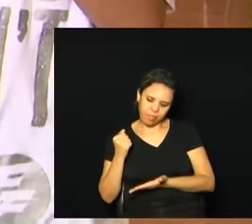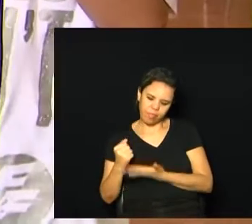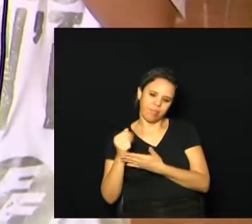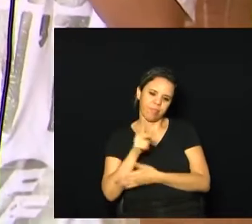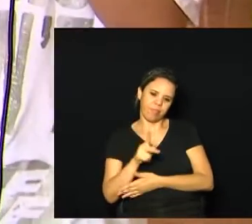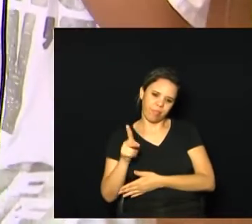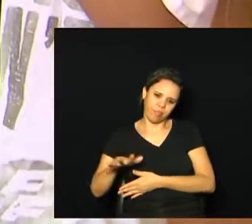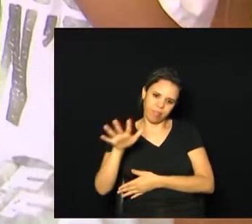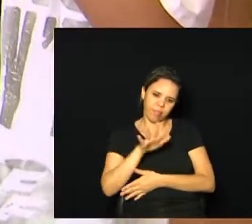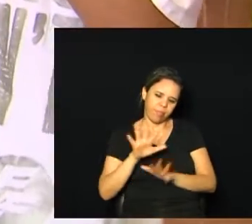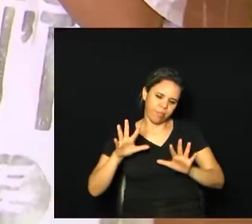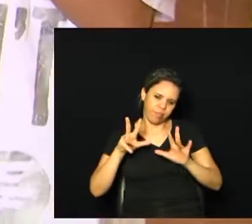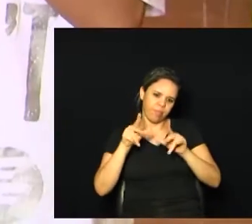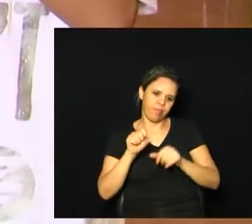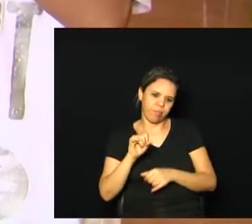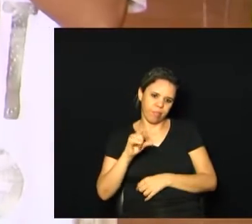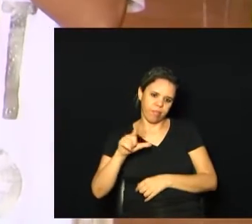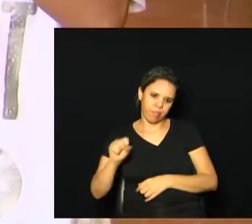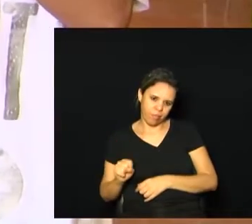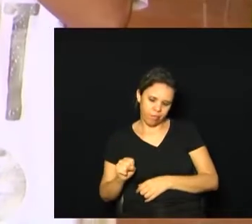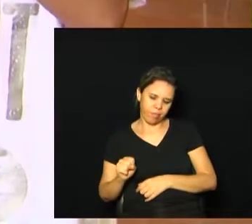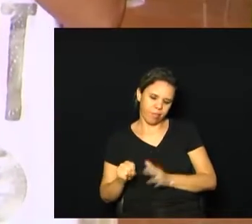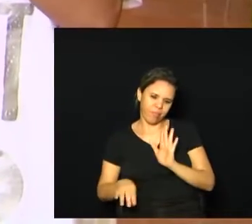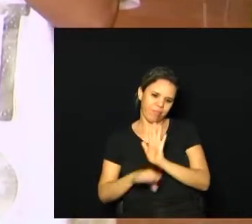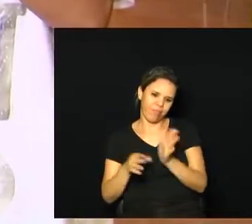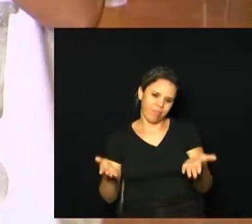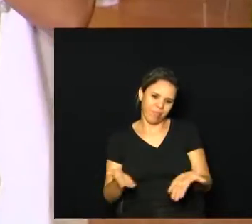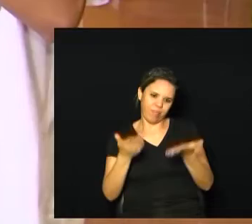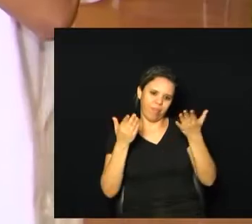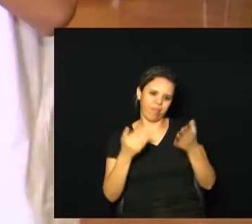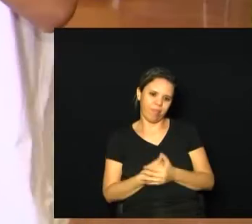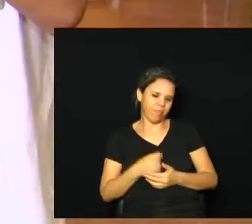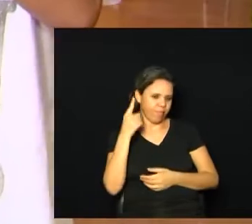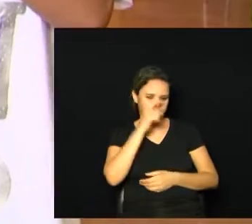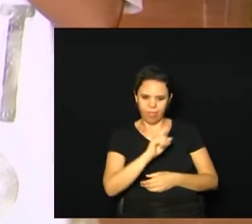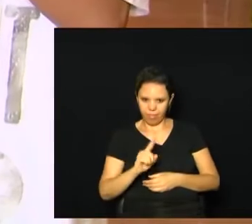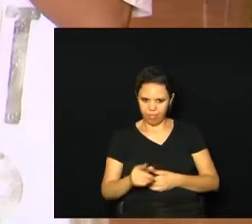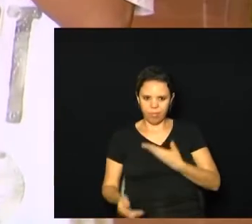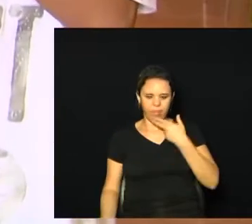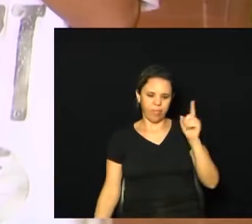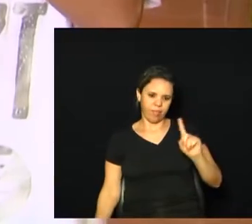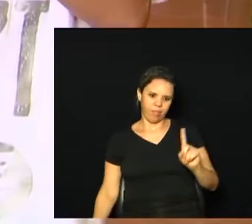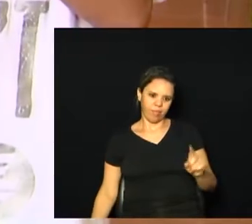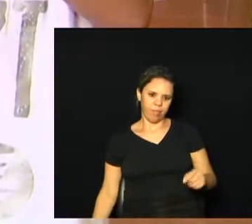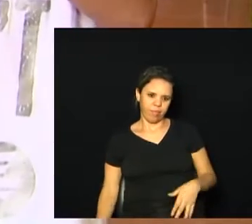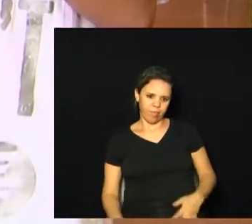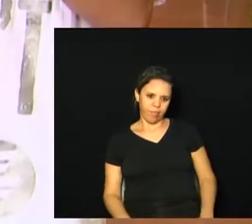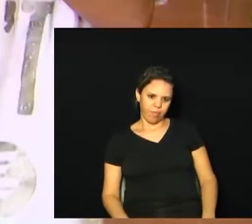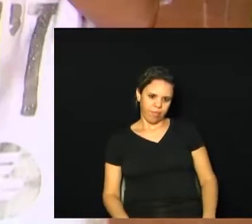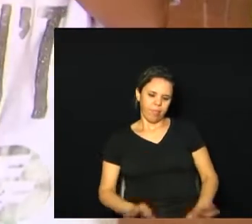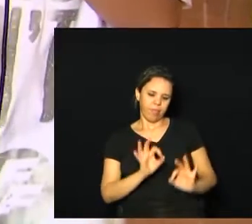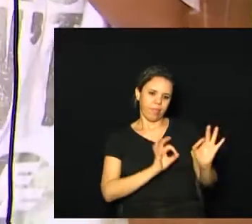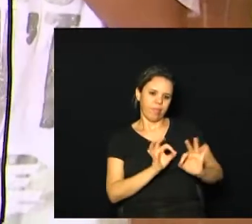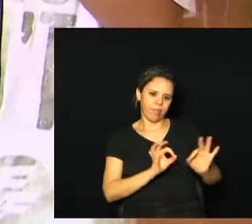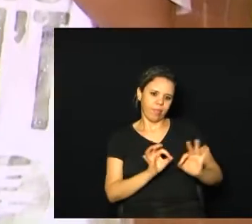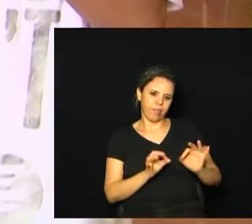dos professores, dos tutores, do Silas. Então, ajudou muito, mas fácil não foi, viu? Porque tem toda a preparação